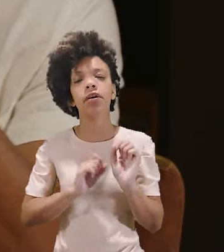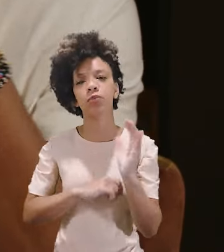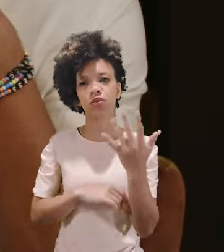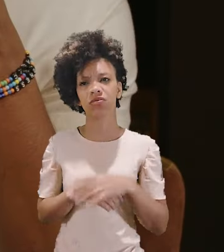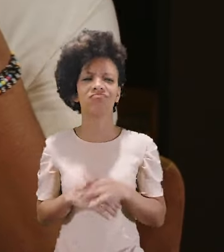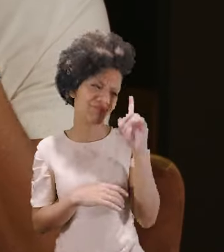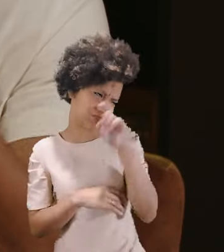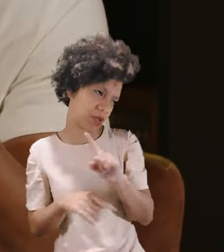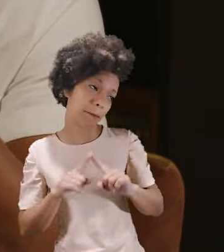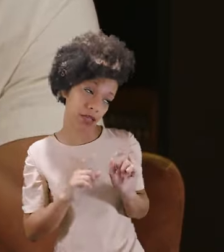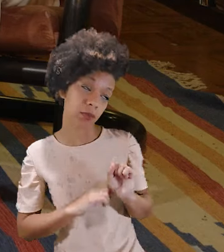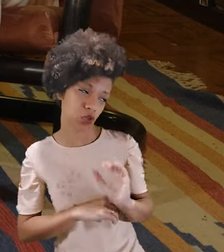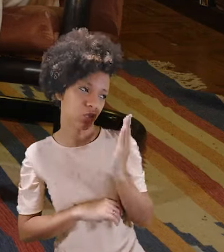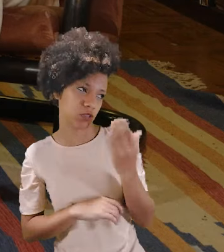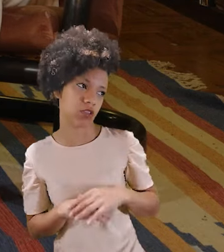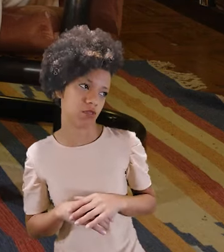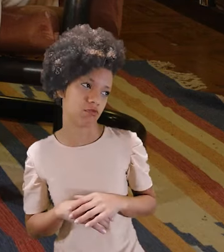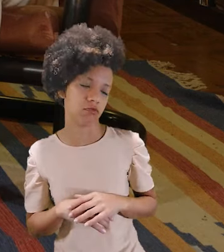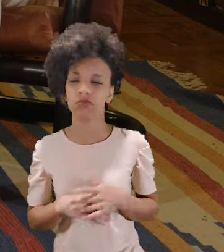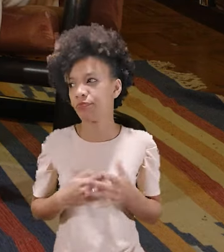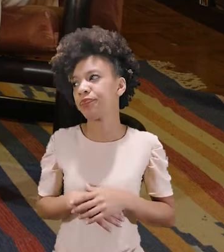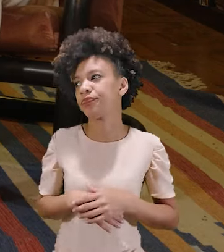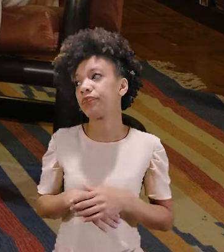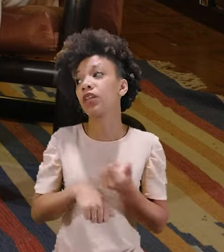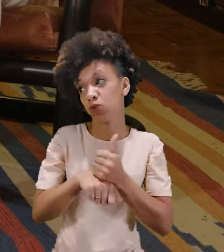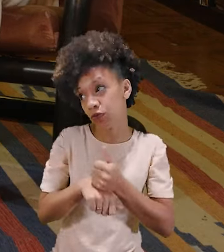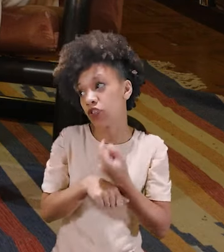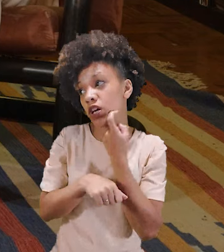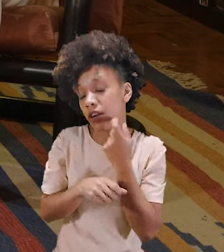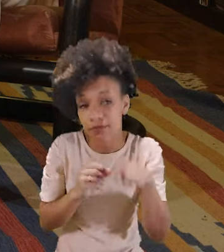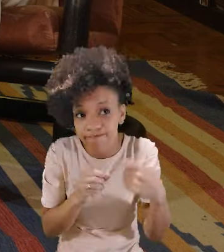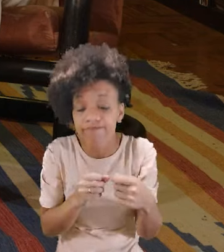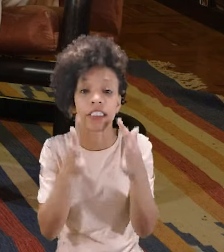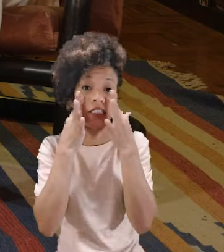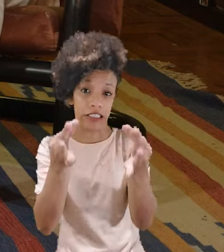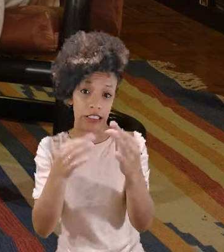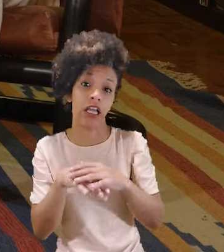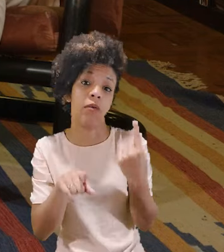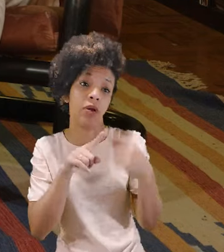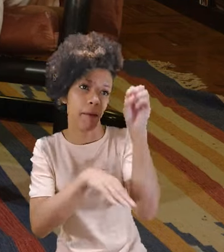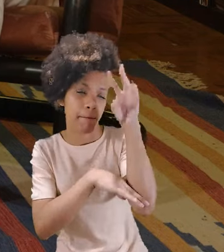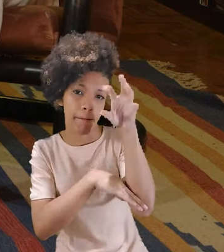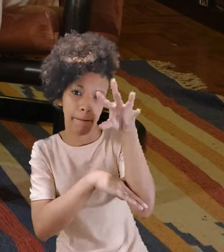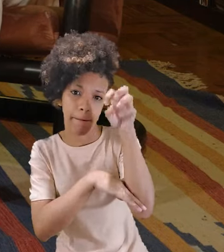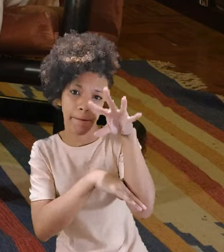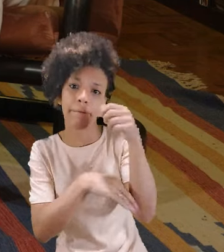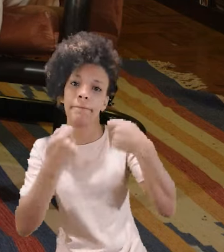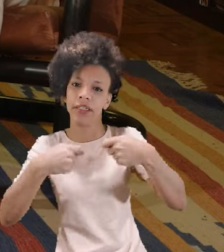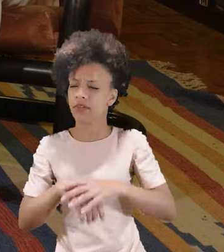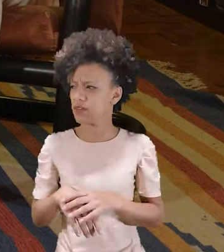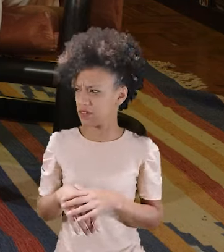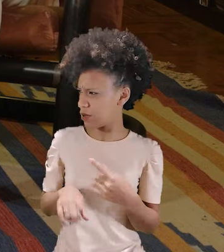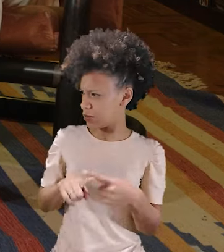pode acontecer dificilmente acontece mas pode acontecer com Alerta né Aos pesqueiros né pois ela fica ligado aí para eu ligar a luz ele que às vezes eles estão sem